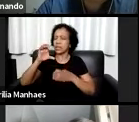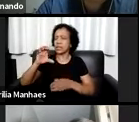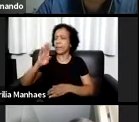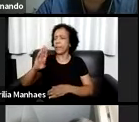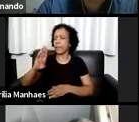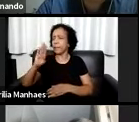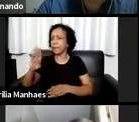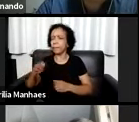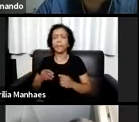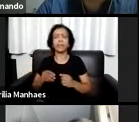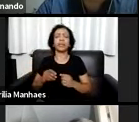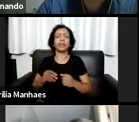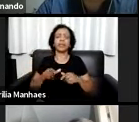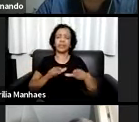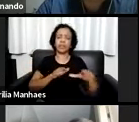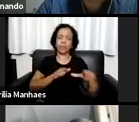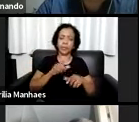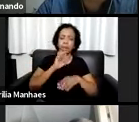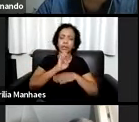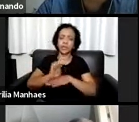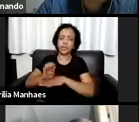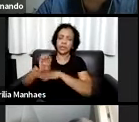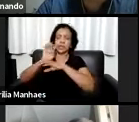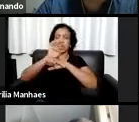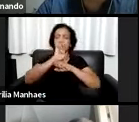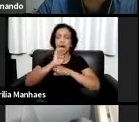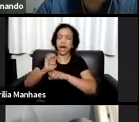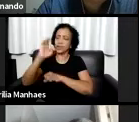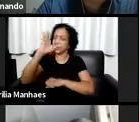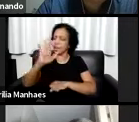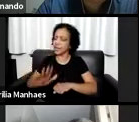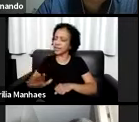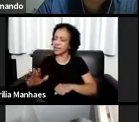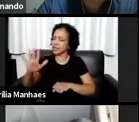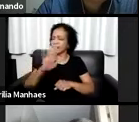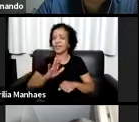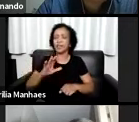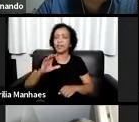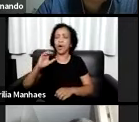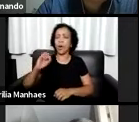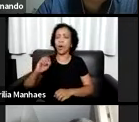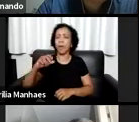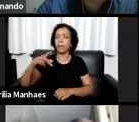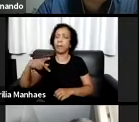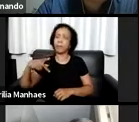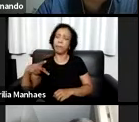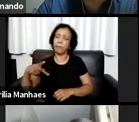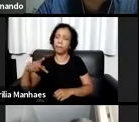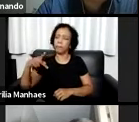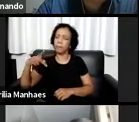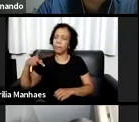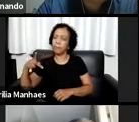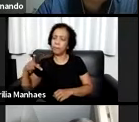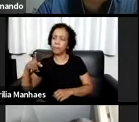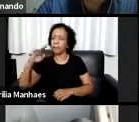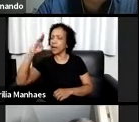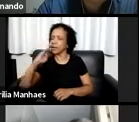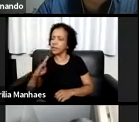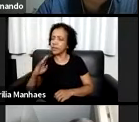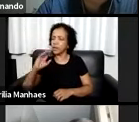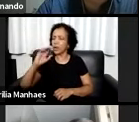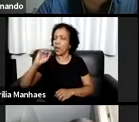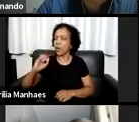cada convenção estadual, pela Ordem dos Pastores Batistas do Brasil, com todas as suas seções e subseções. Peço, Senhor,